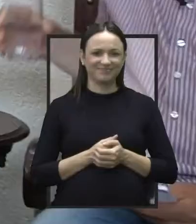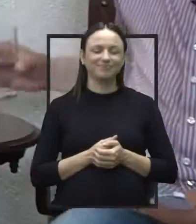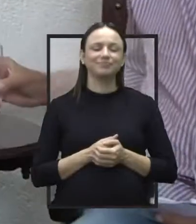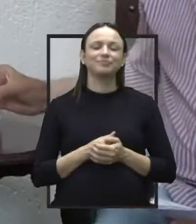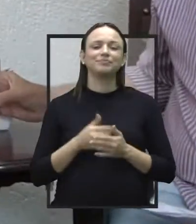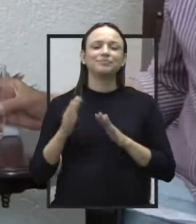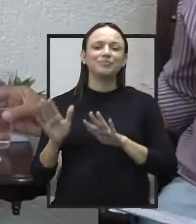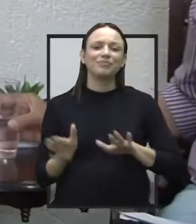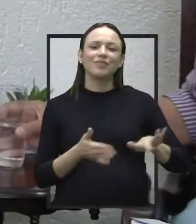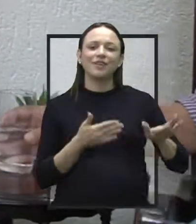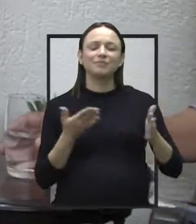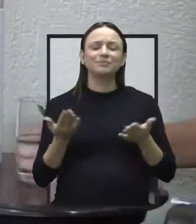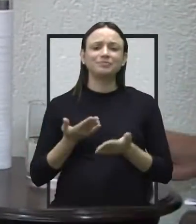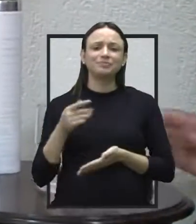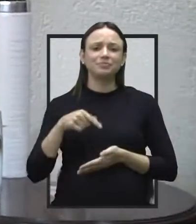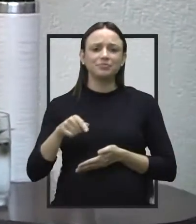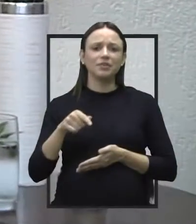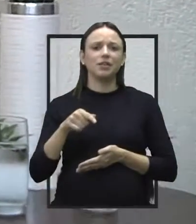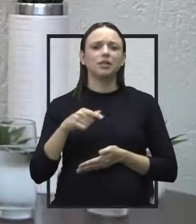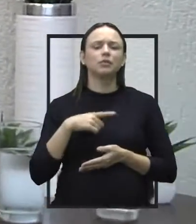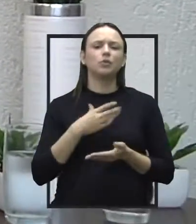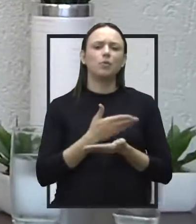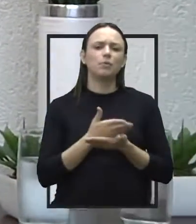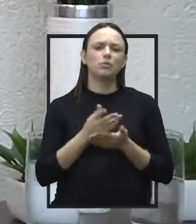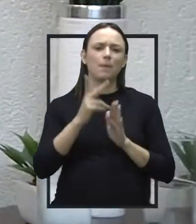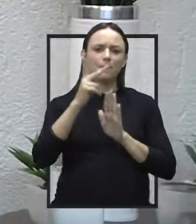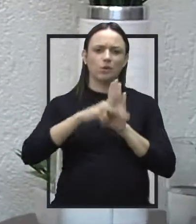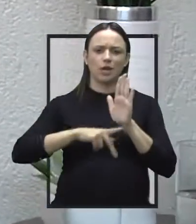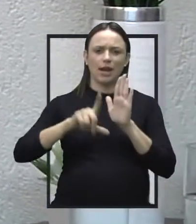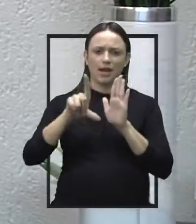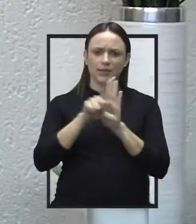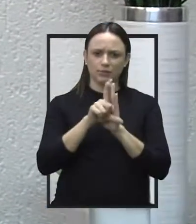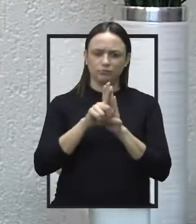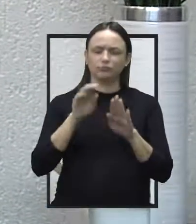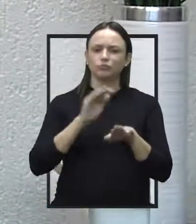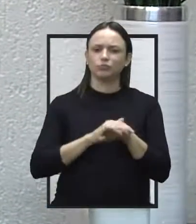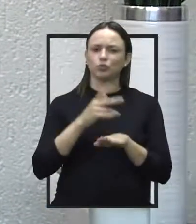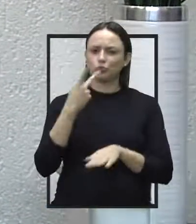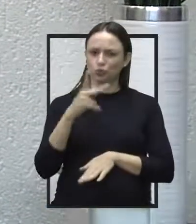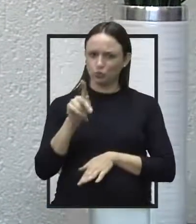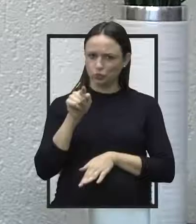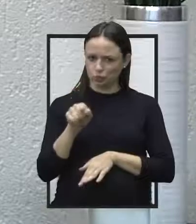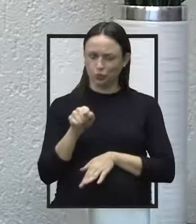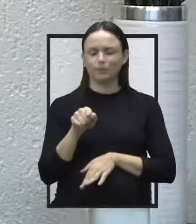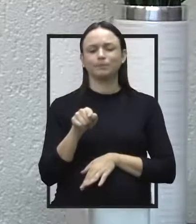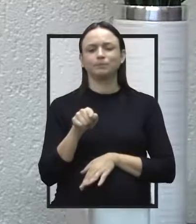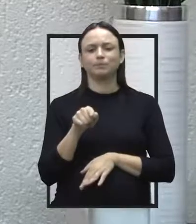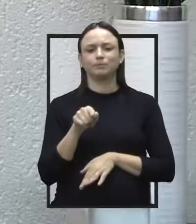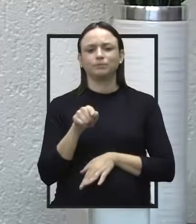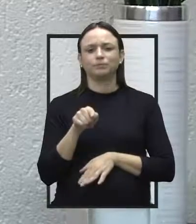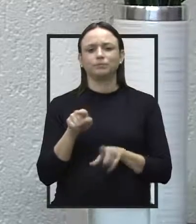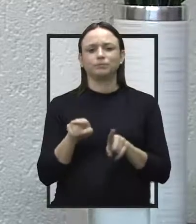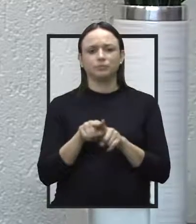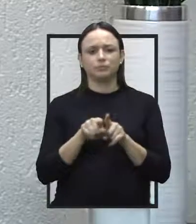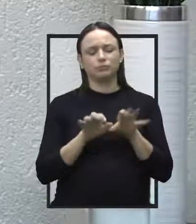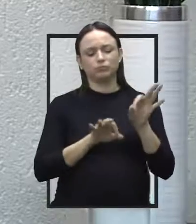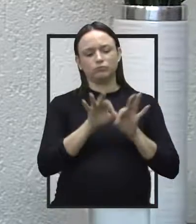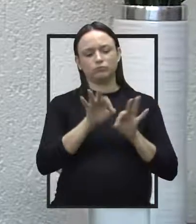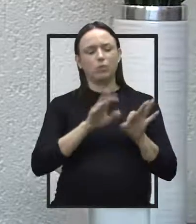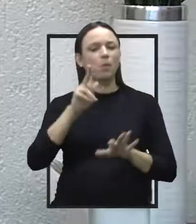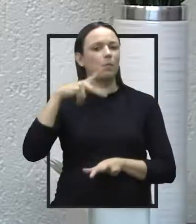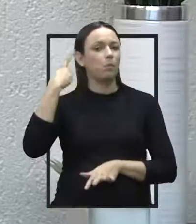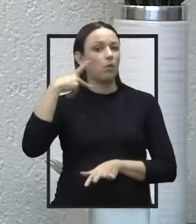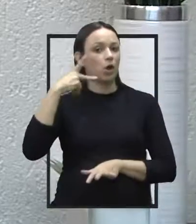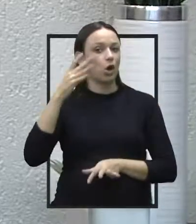a tramitar na última sessão ordinária um projeto de lei de autoria do senhor e que foi desenhado também pela